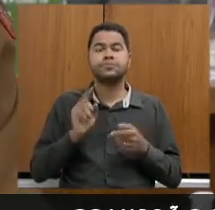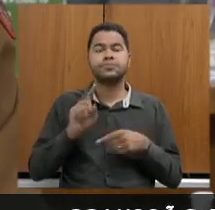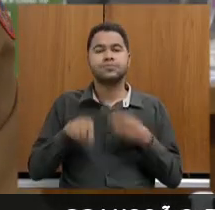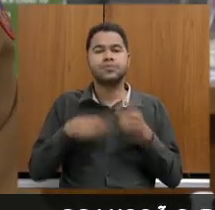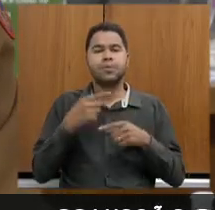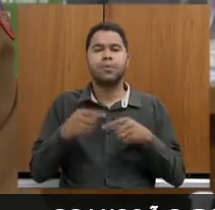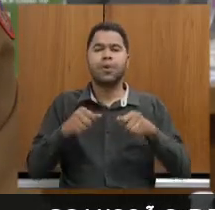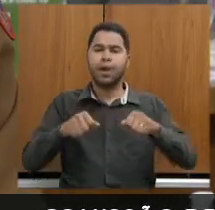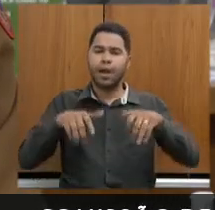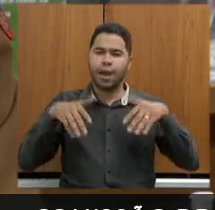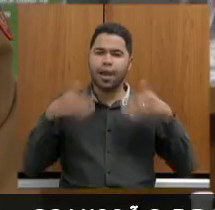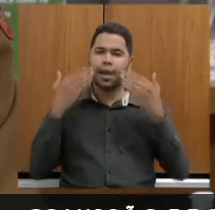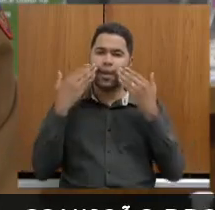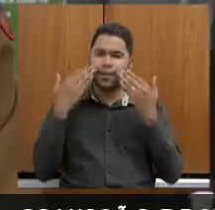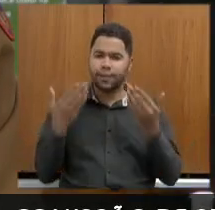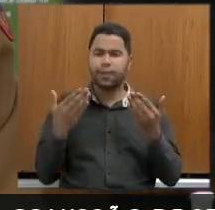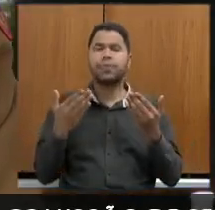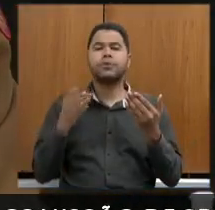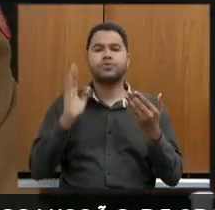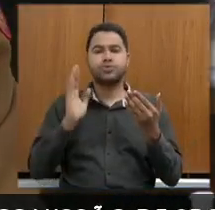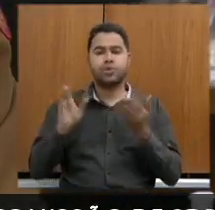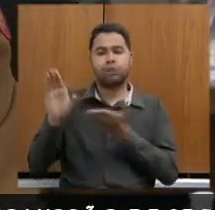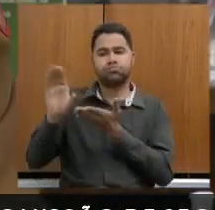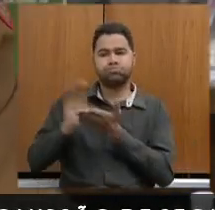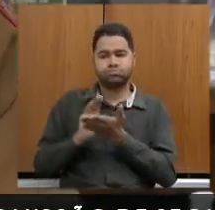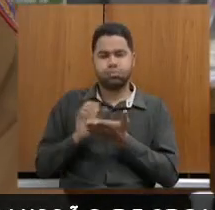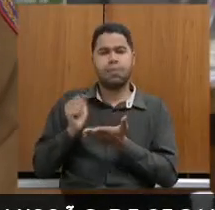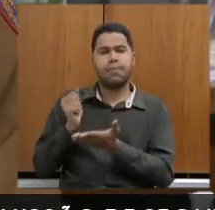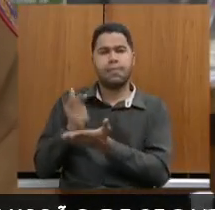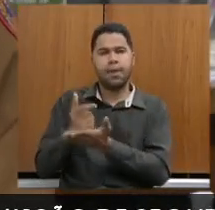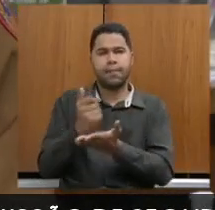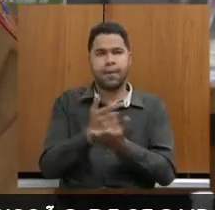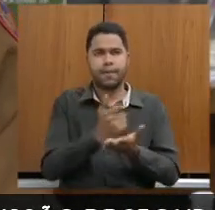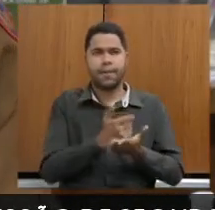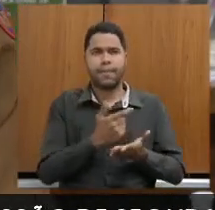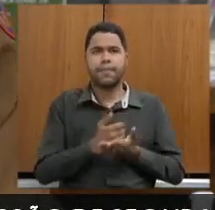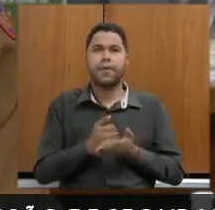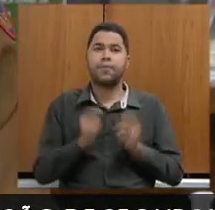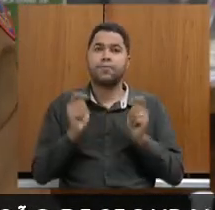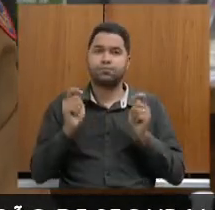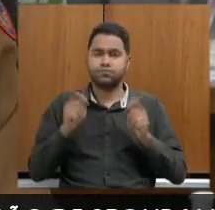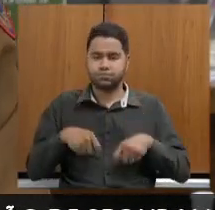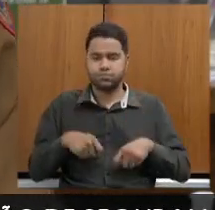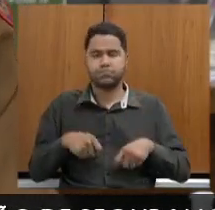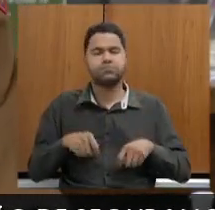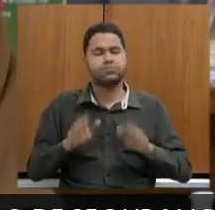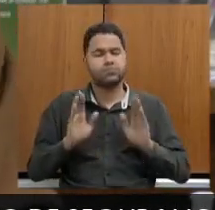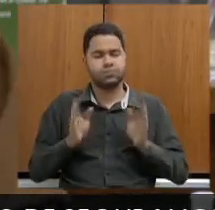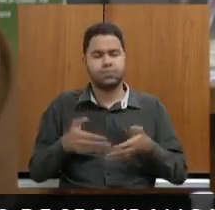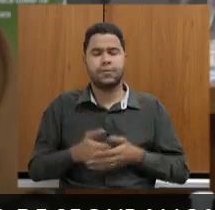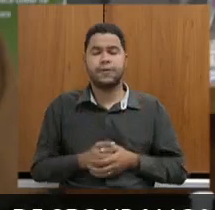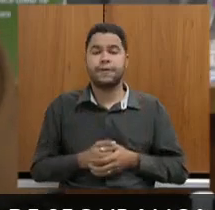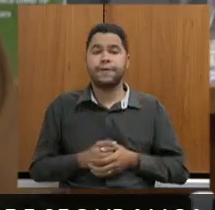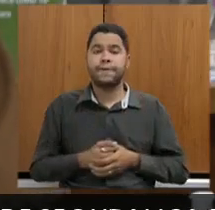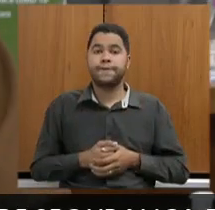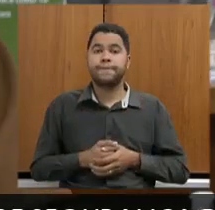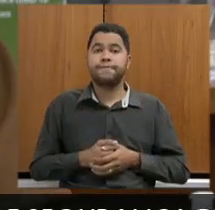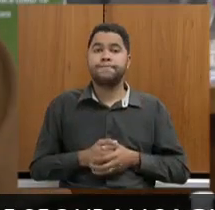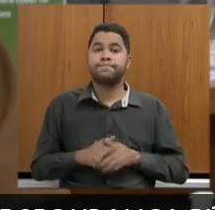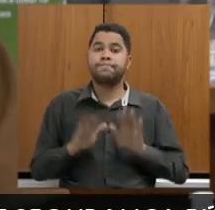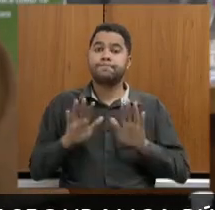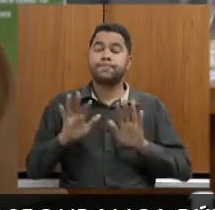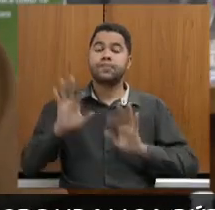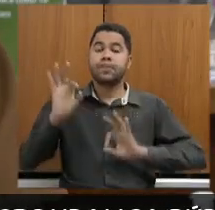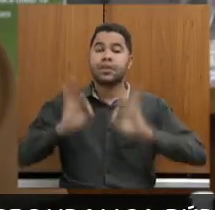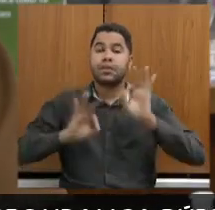daquela audiência pública né a gente recebeu o recurso adquirir o gente já tinha registro de preço que podia comprar já Já compramos mas a gente criou